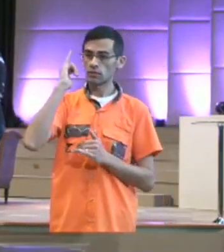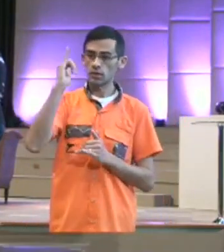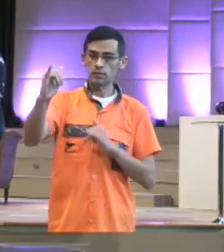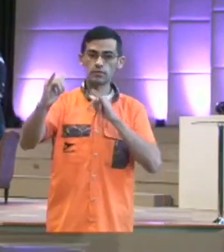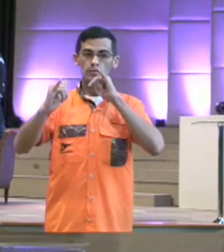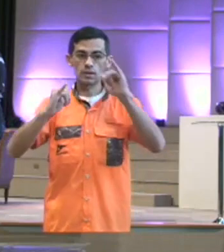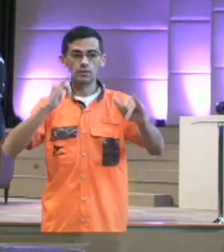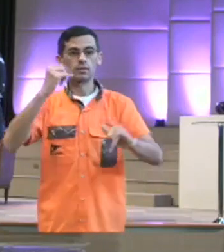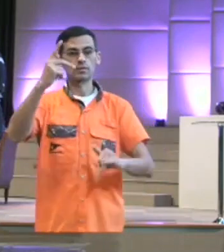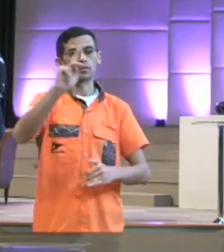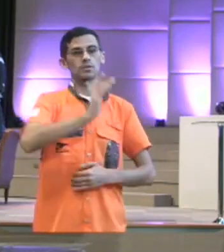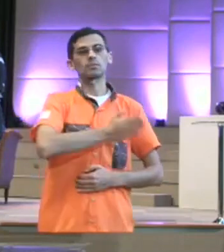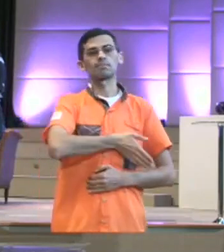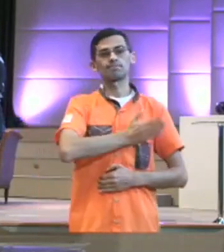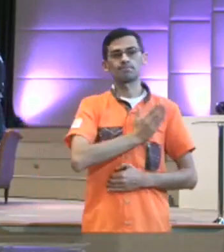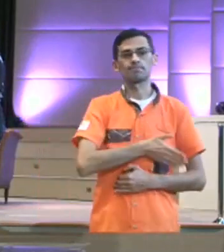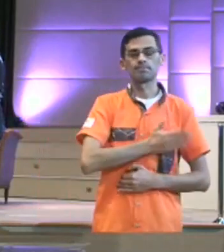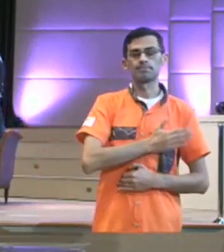na tua vida.